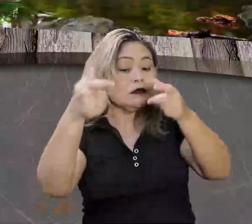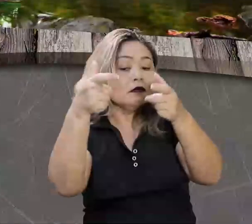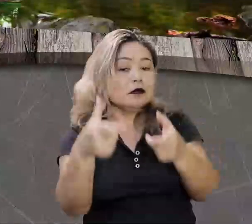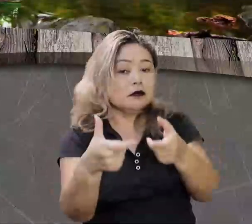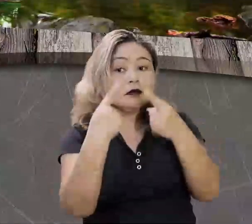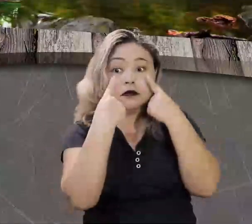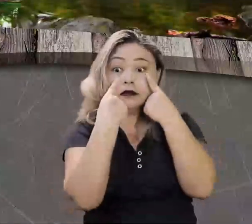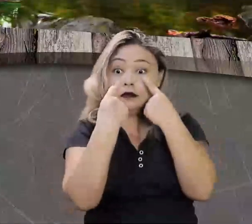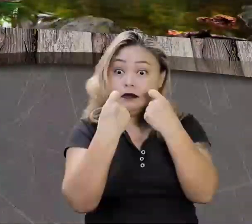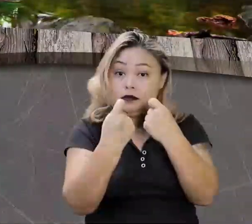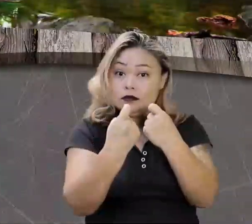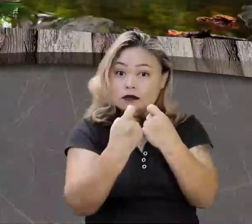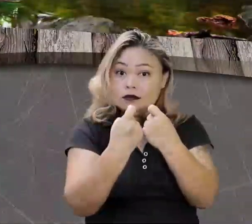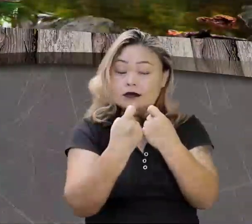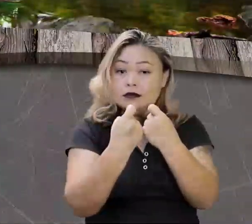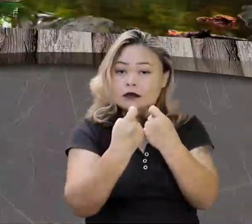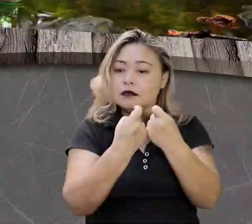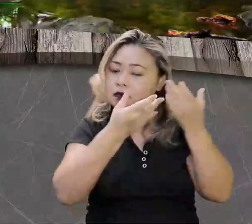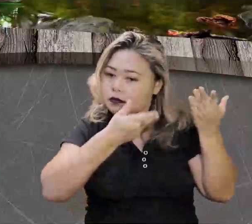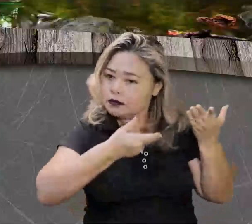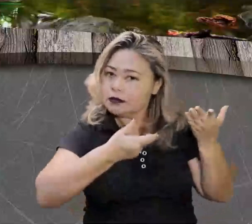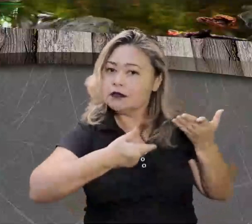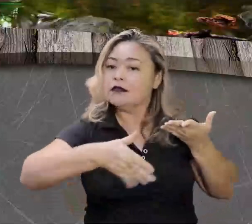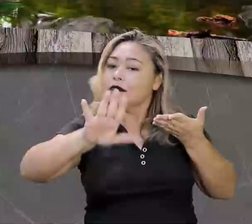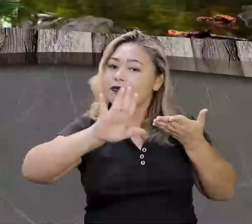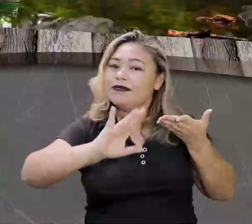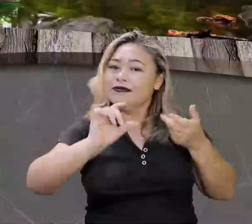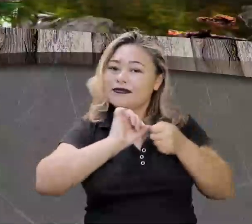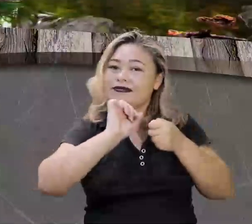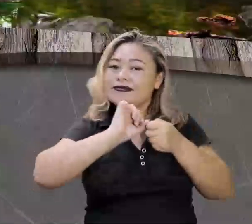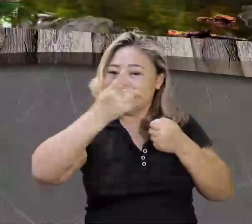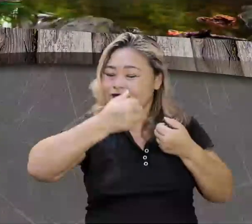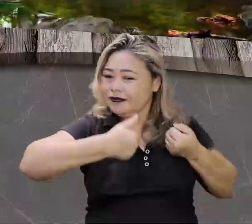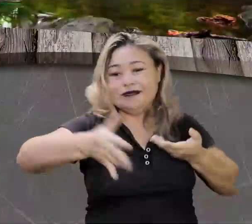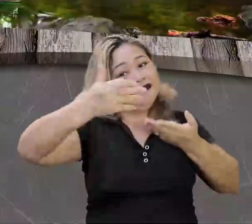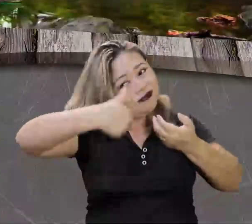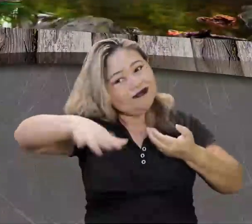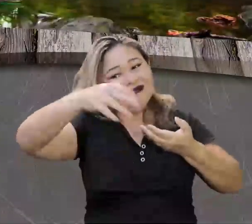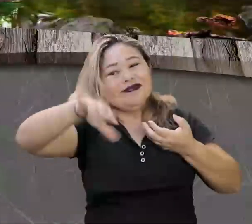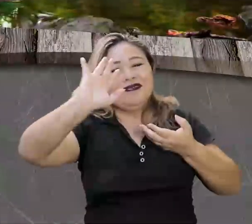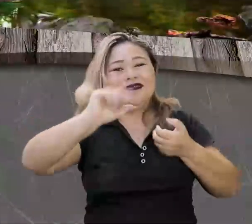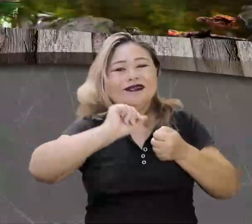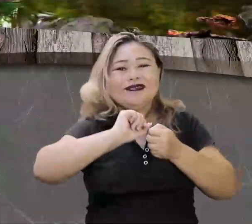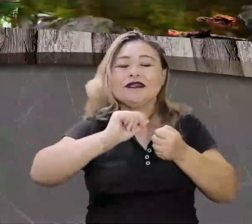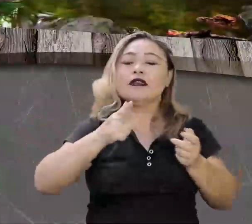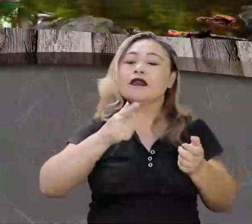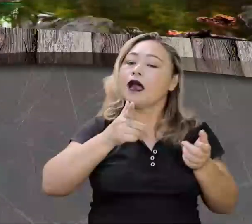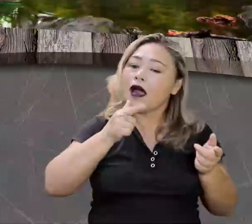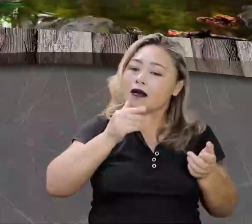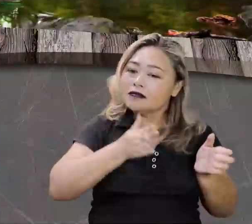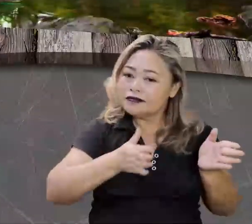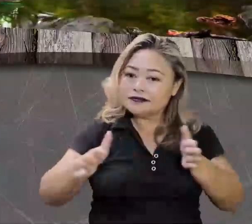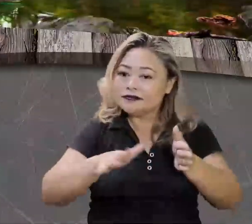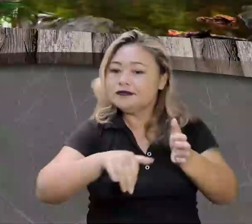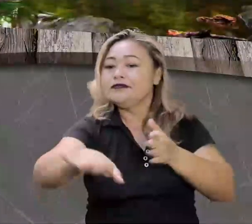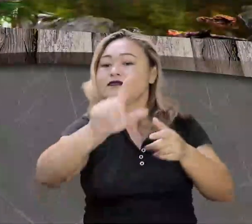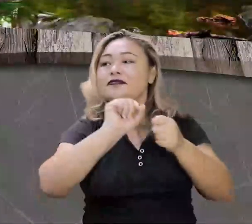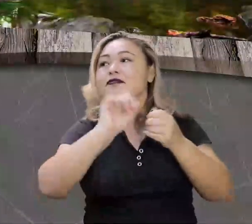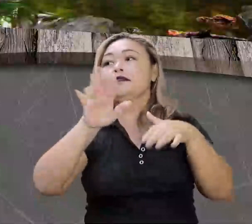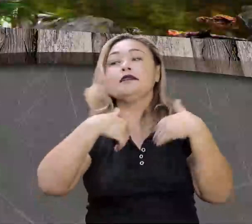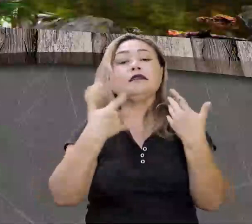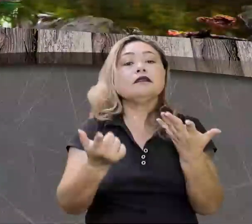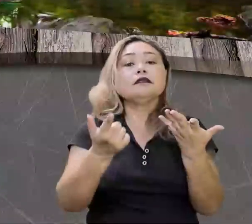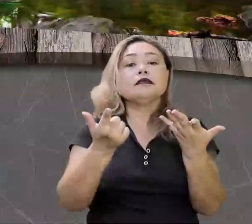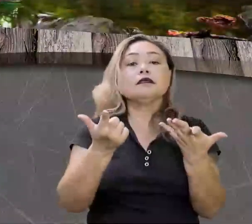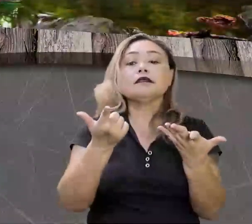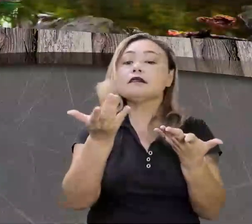o interessante é que leve tudo que não é interessante para você estar ali naquele corpo d'água, tá bom? Então, o